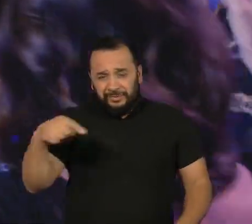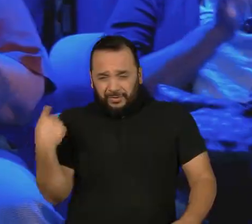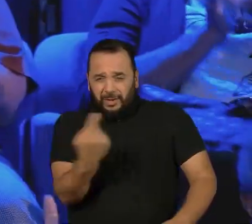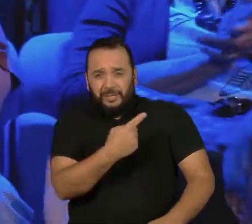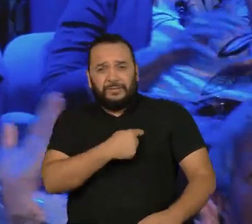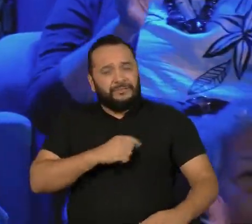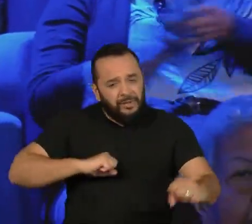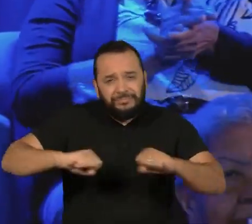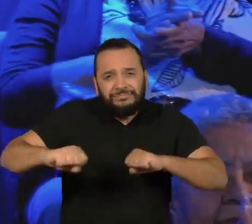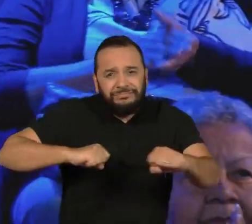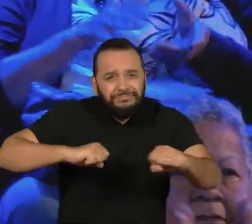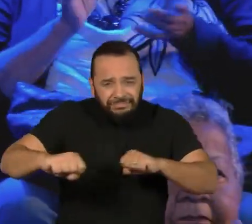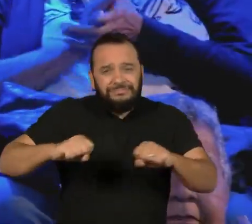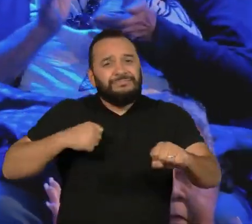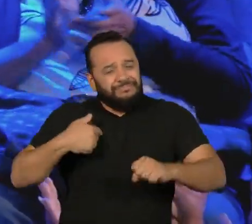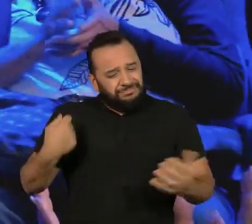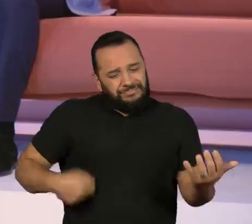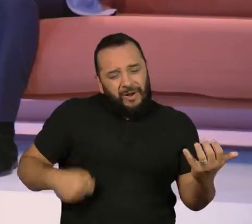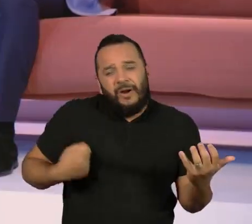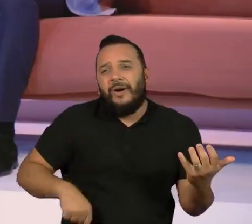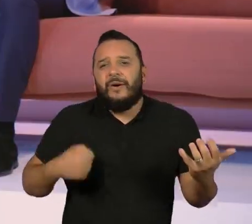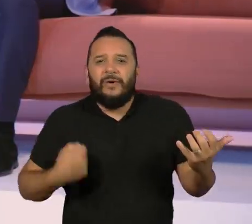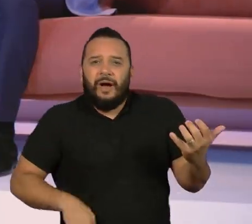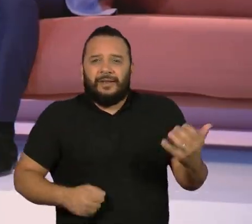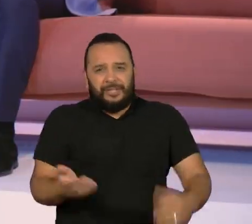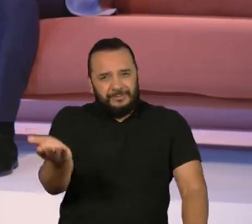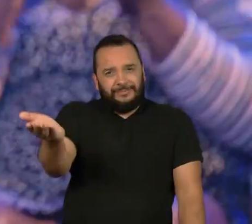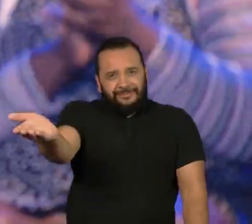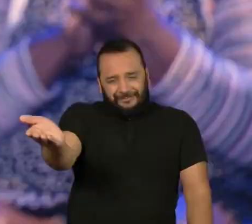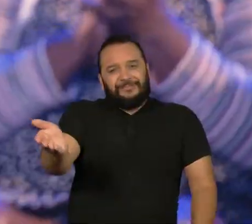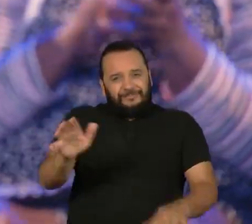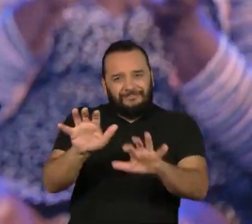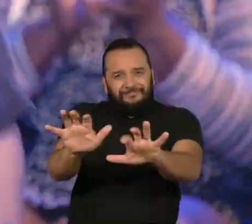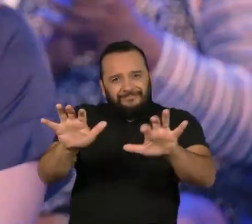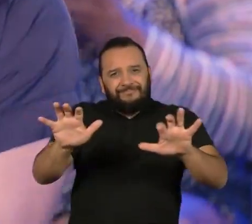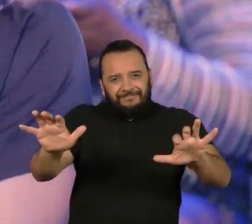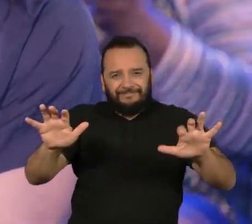We will rock you.